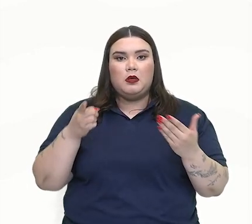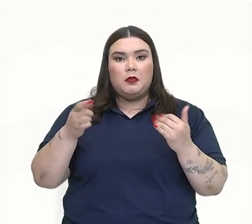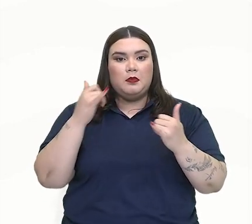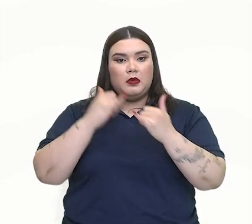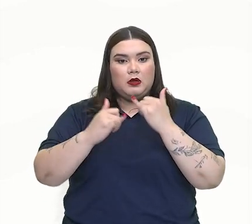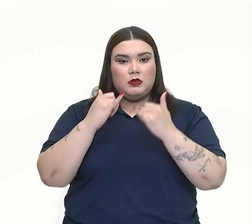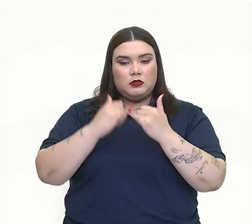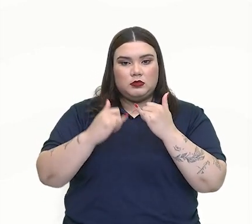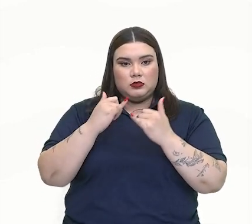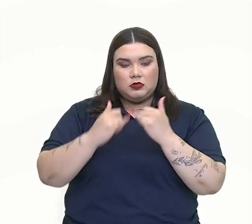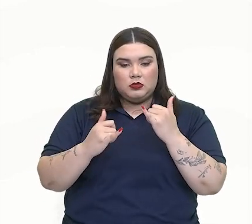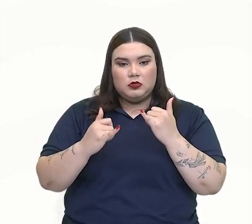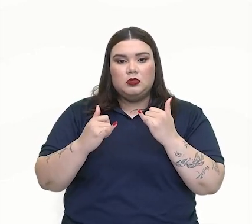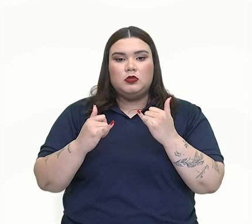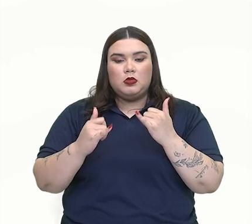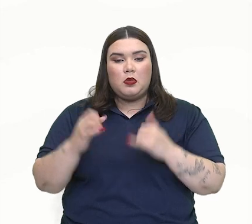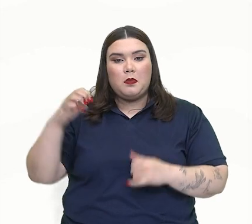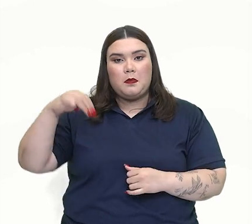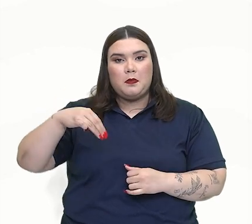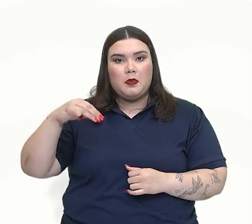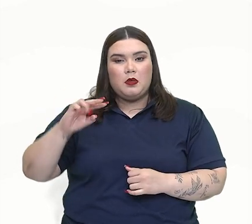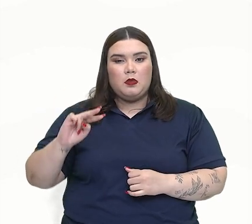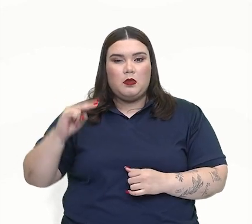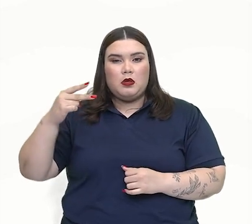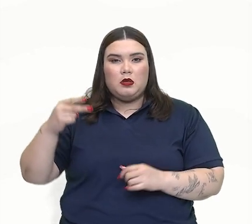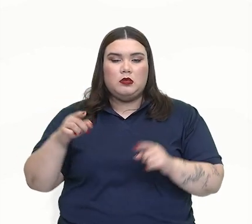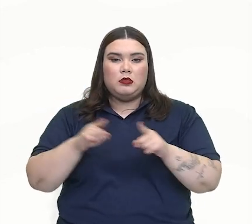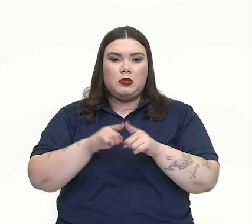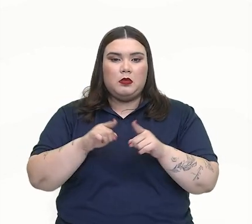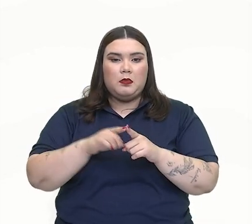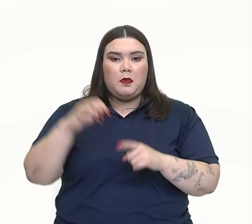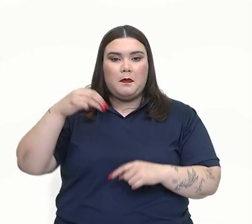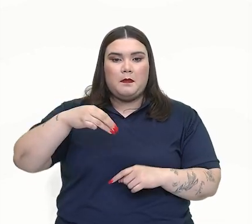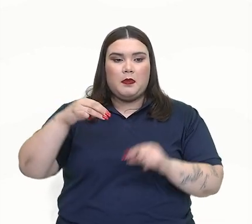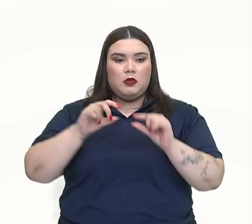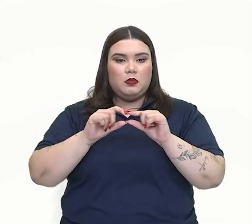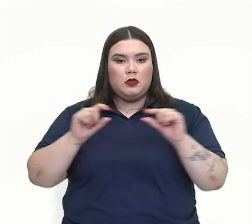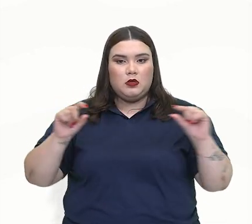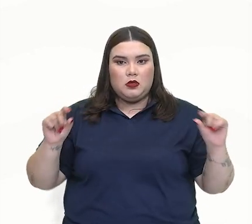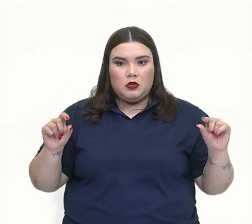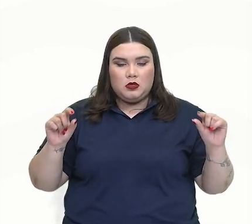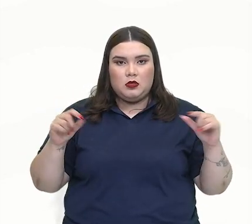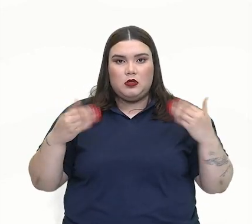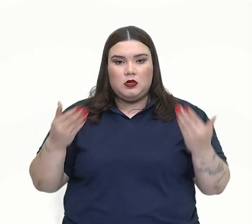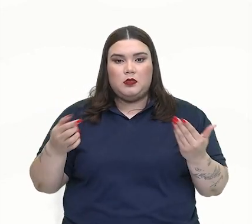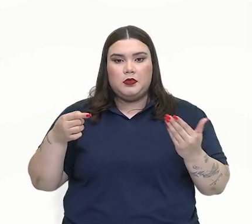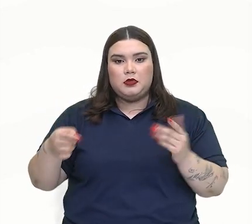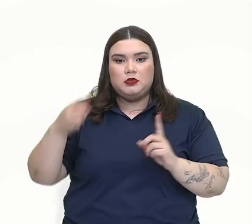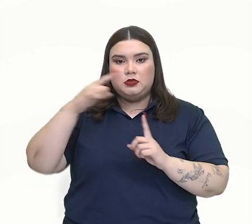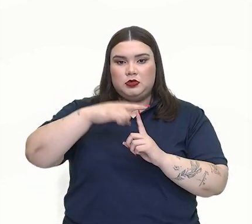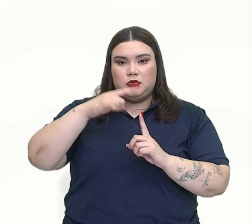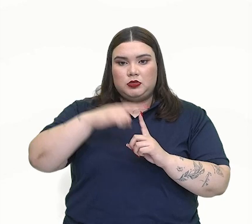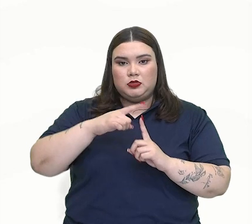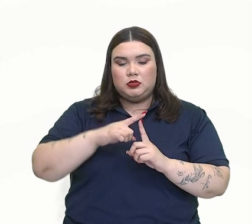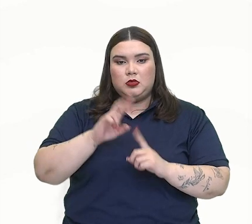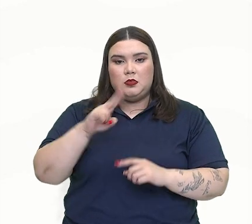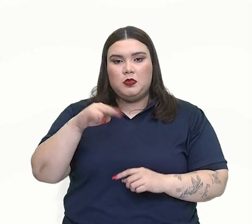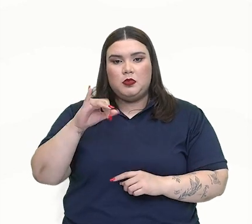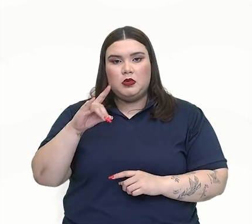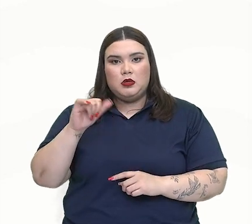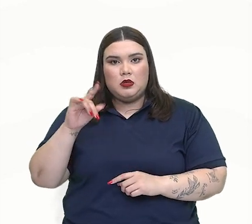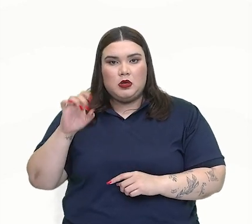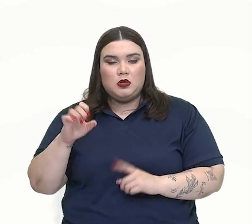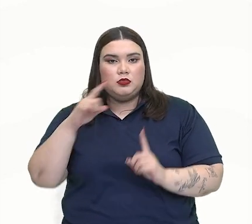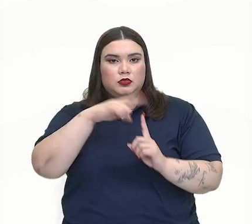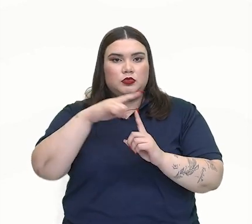Semelhante às unidades de metro quadrado e metro linear, aqui na conversão das unidades de